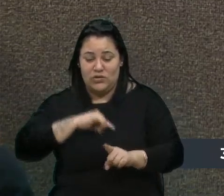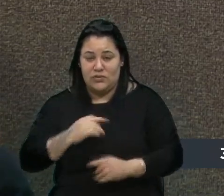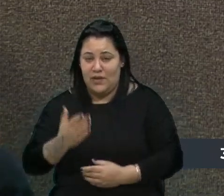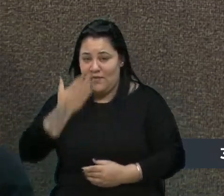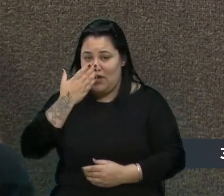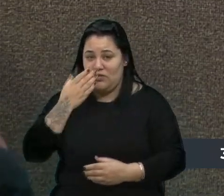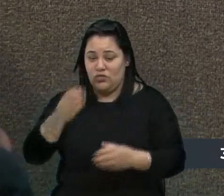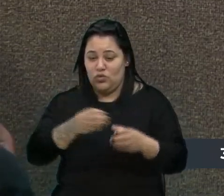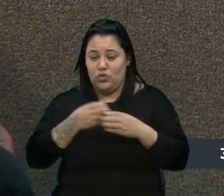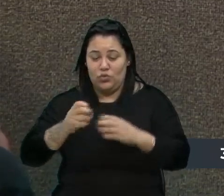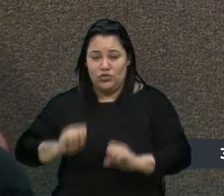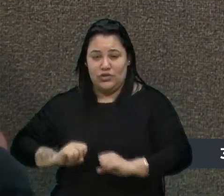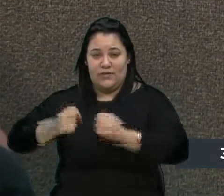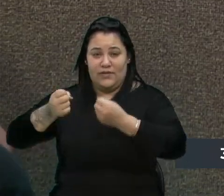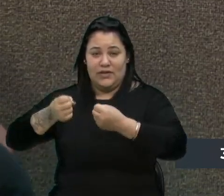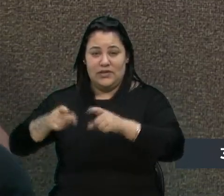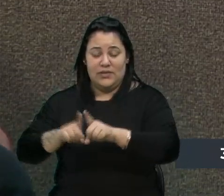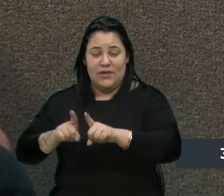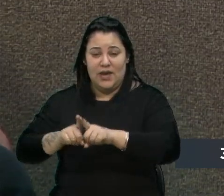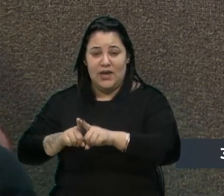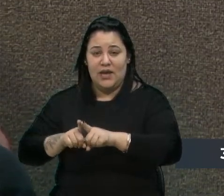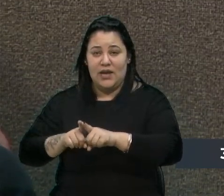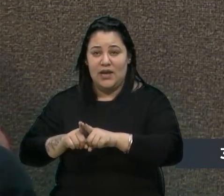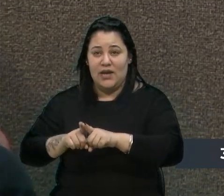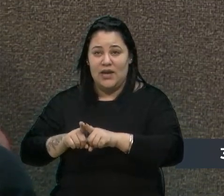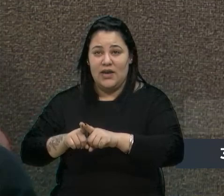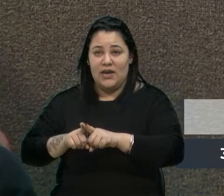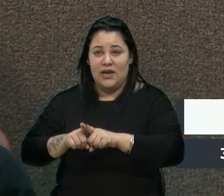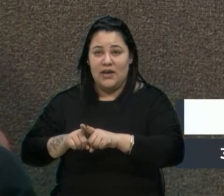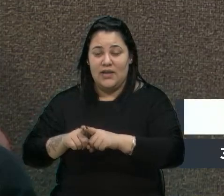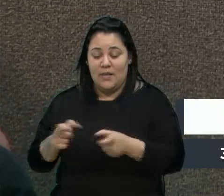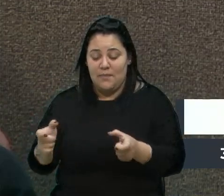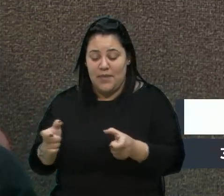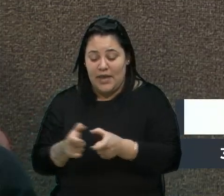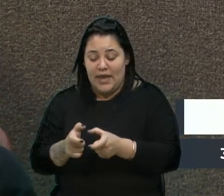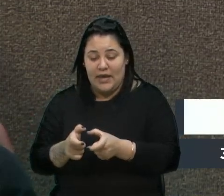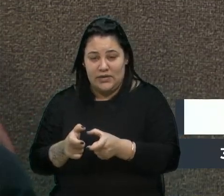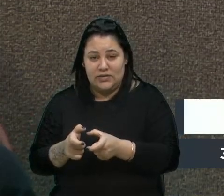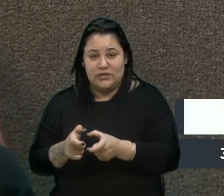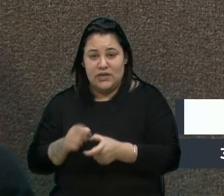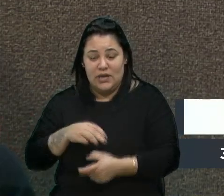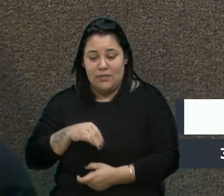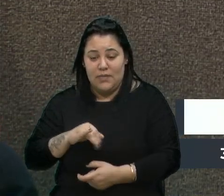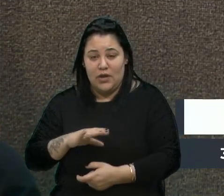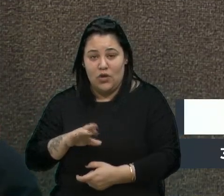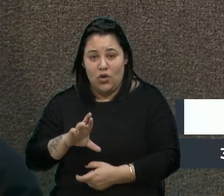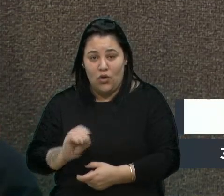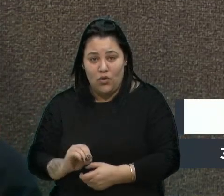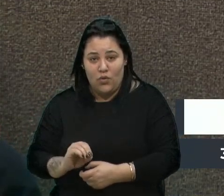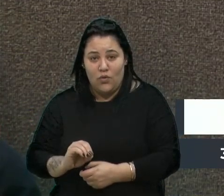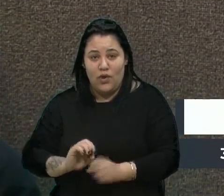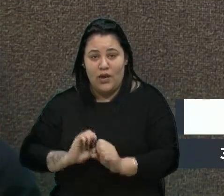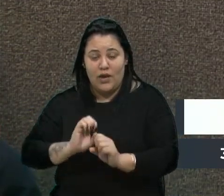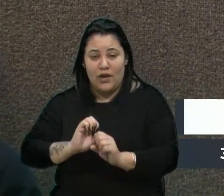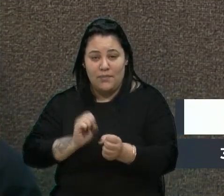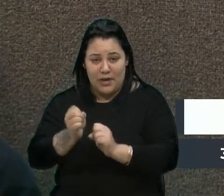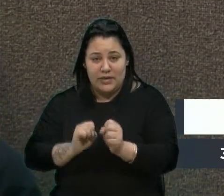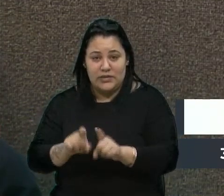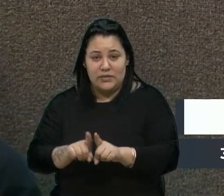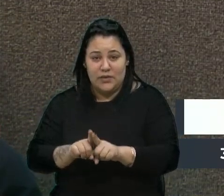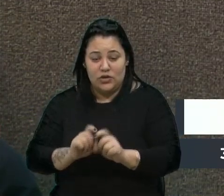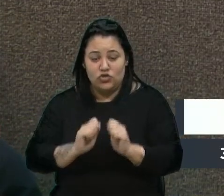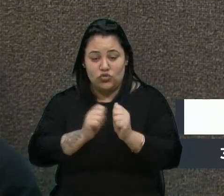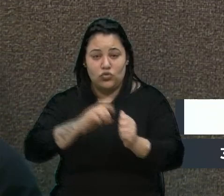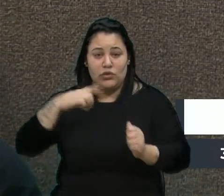essa redundância, de uma frente parlamentar em defesa das micro e pequenas empresas, através do deputado